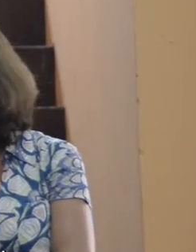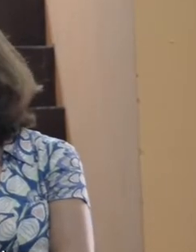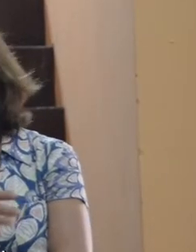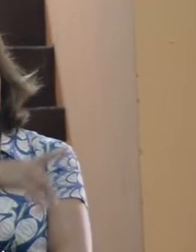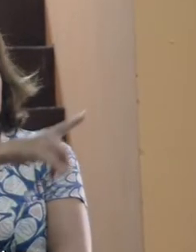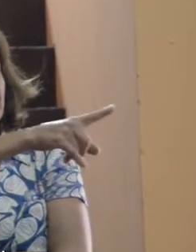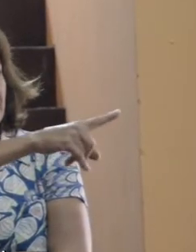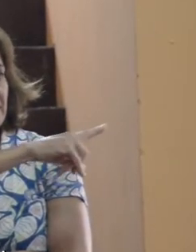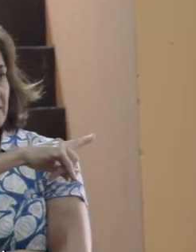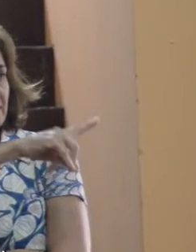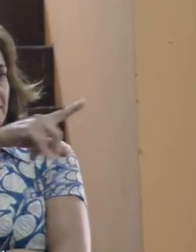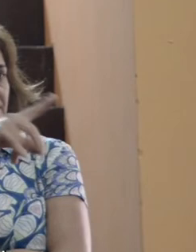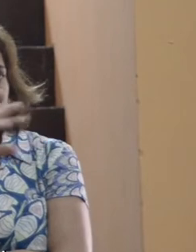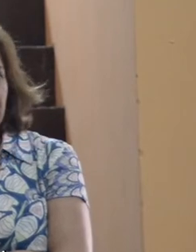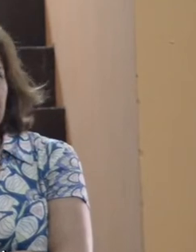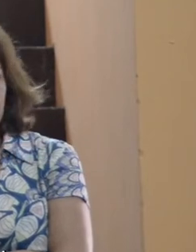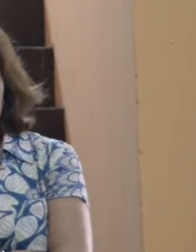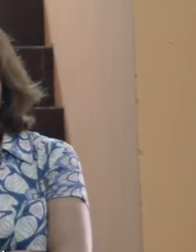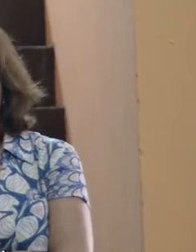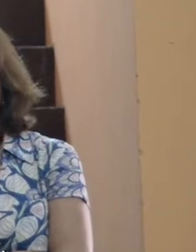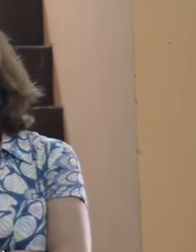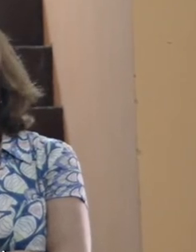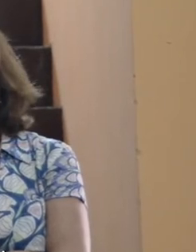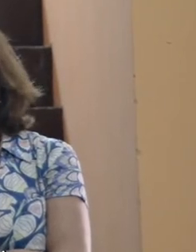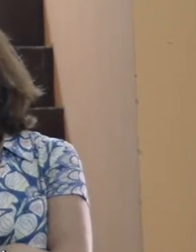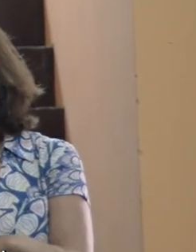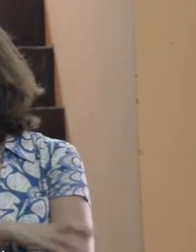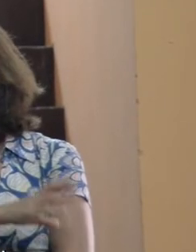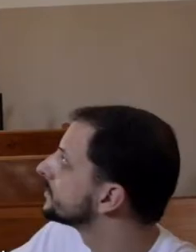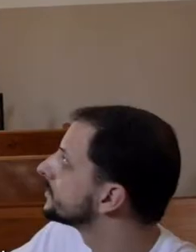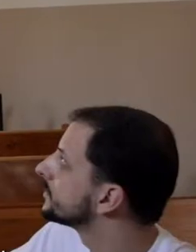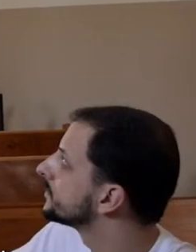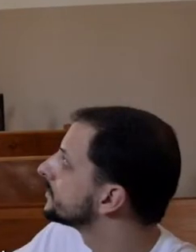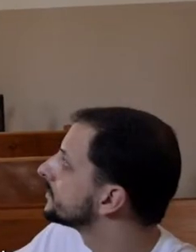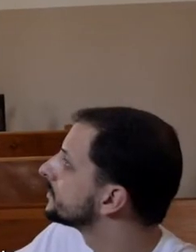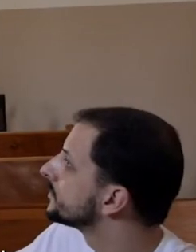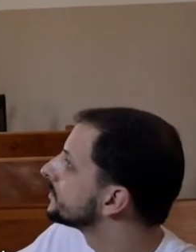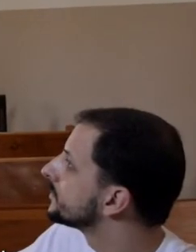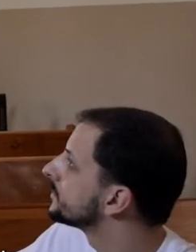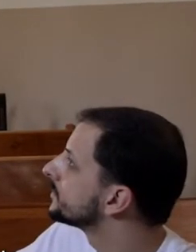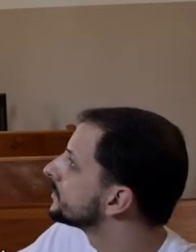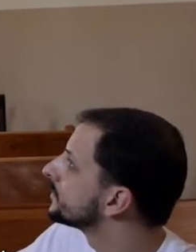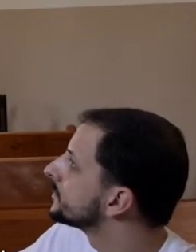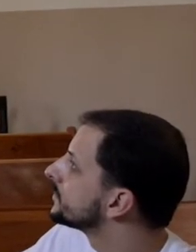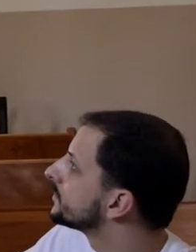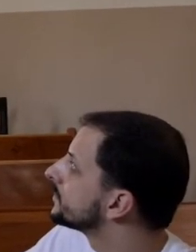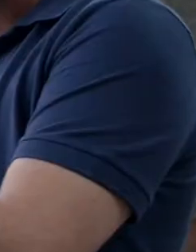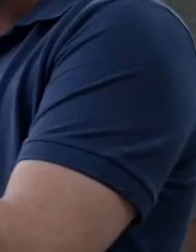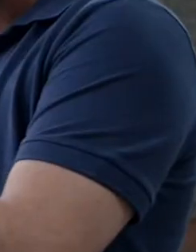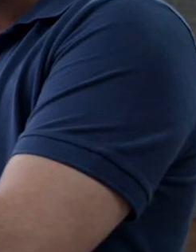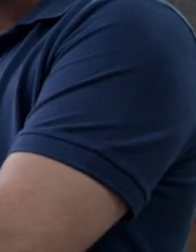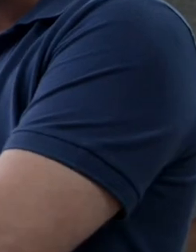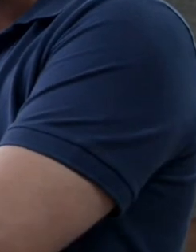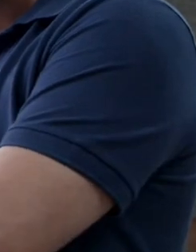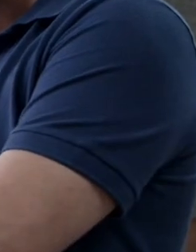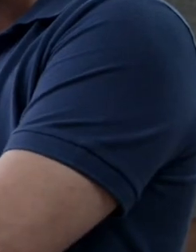a administração desse edifício, comprar esse projeto, aceitar fazer a parceria.